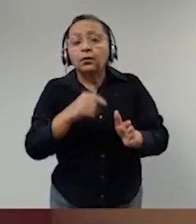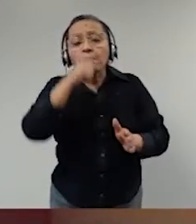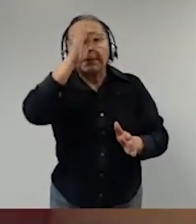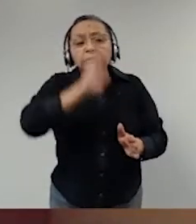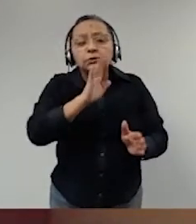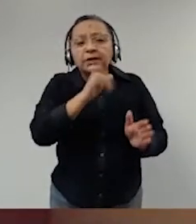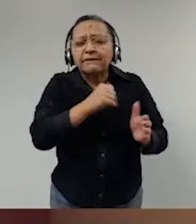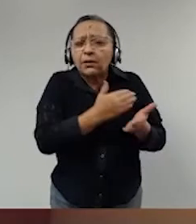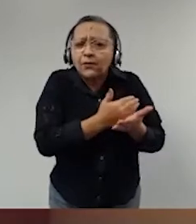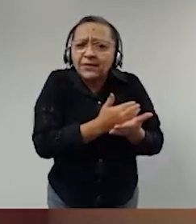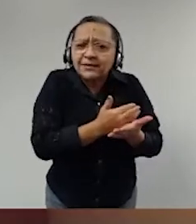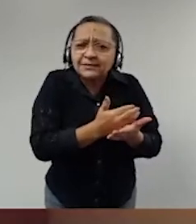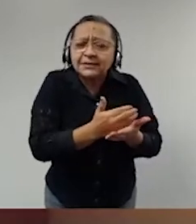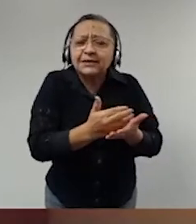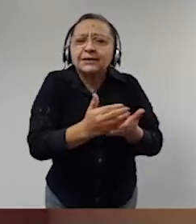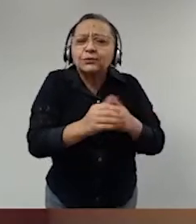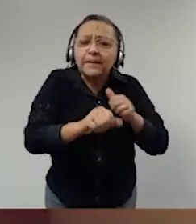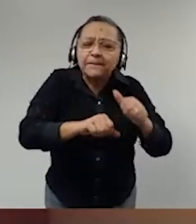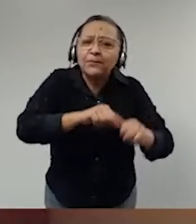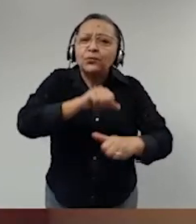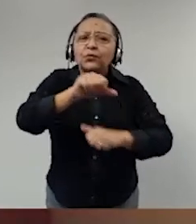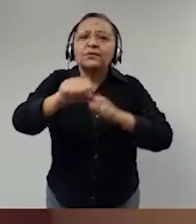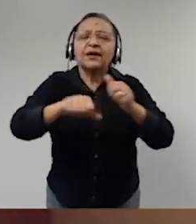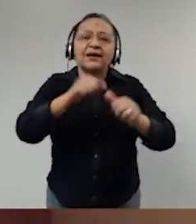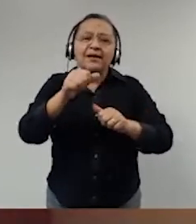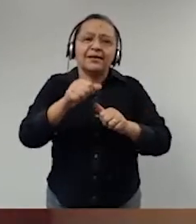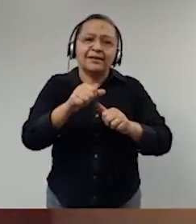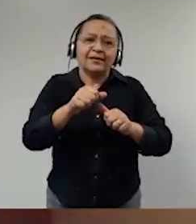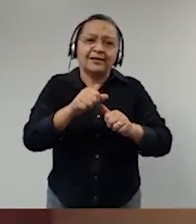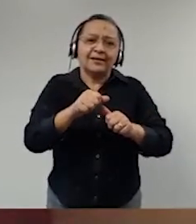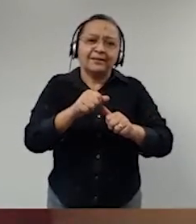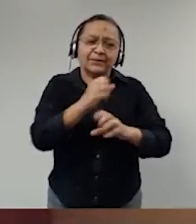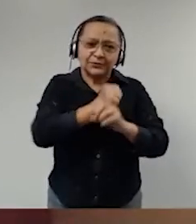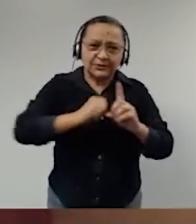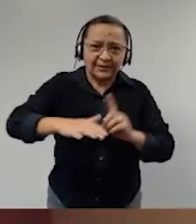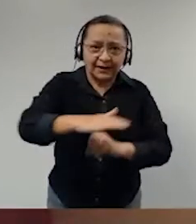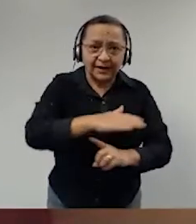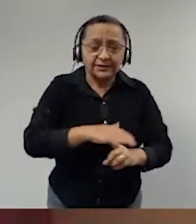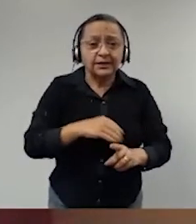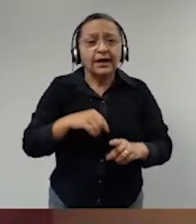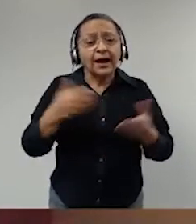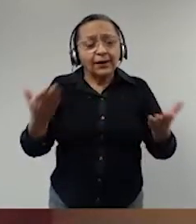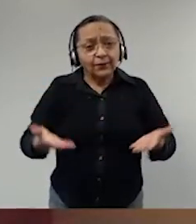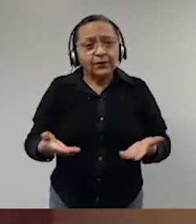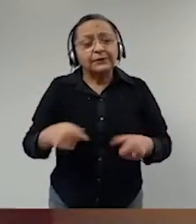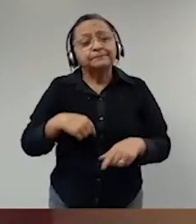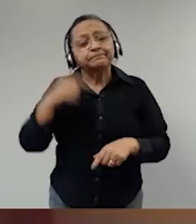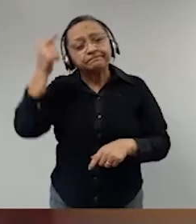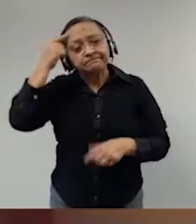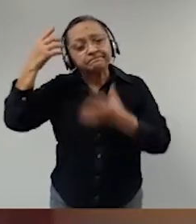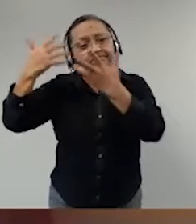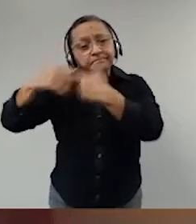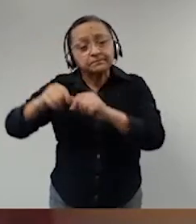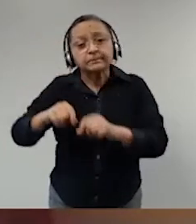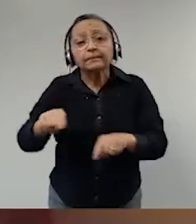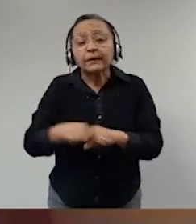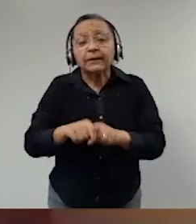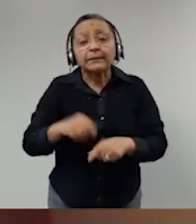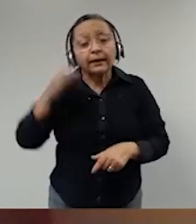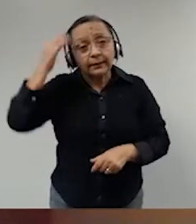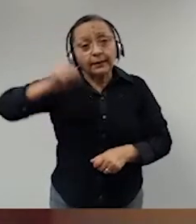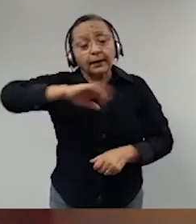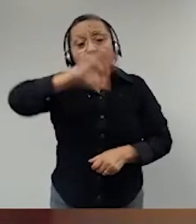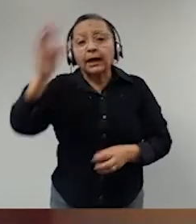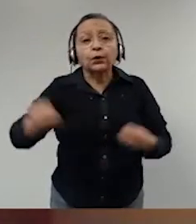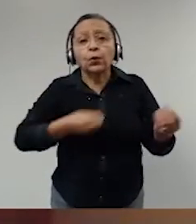democracia racial. Eu acho que essa é uma questão importante para a gente pensar o quanto a Ordem dos Advogados do Brasil ela